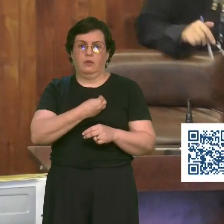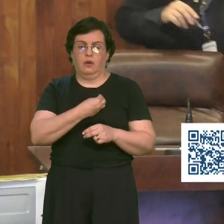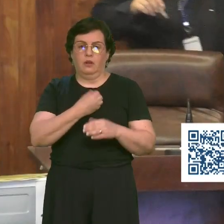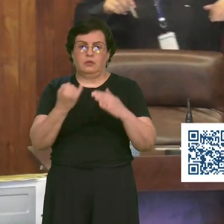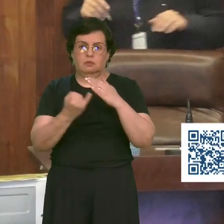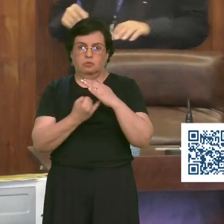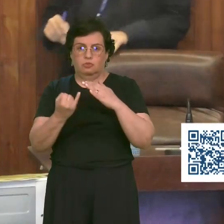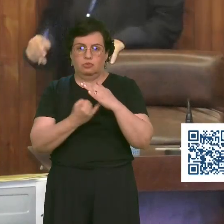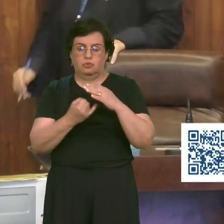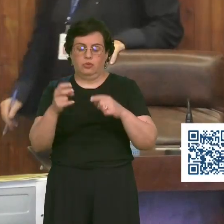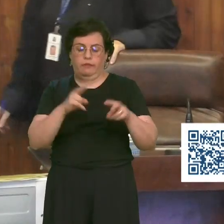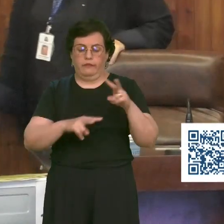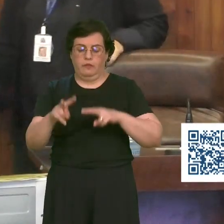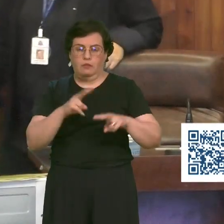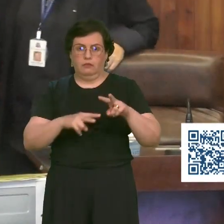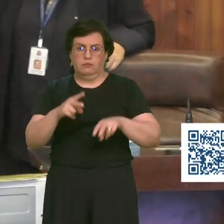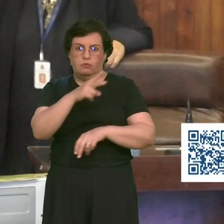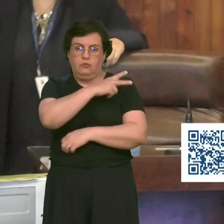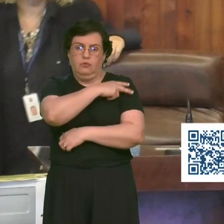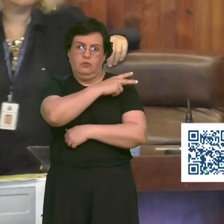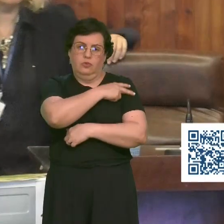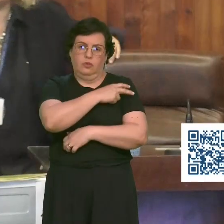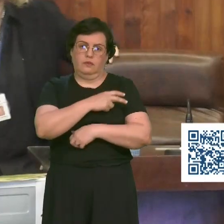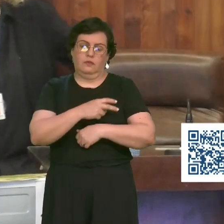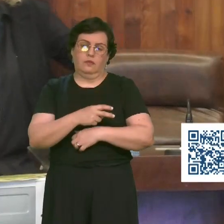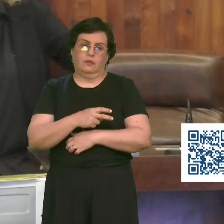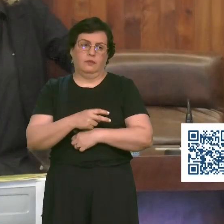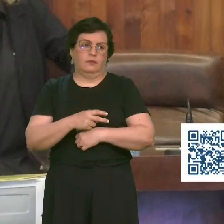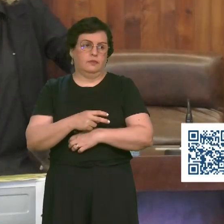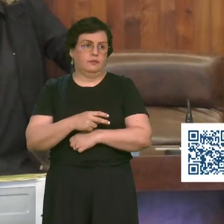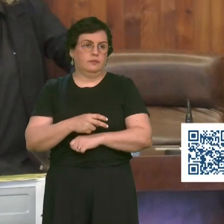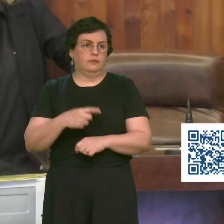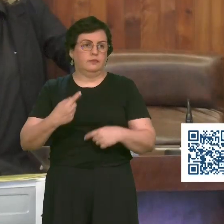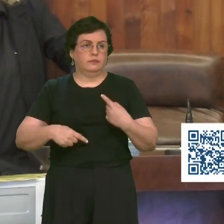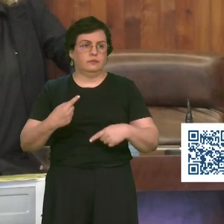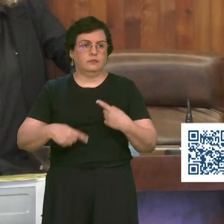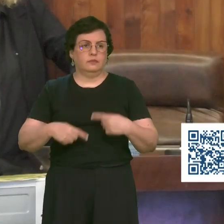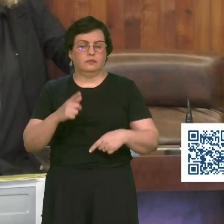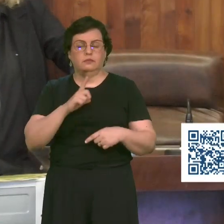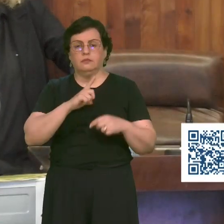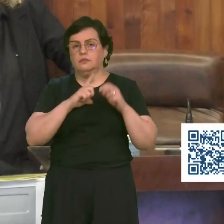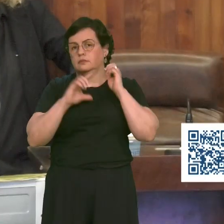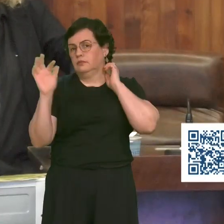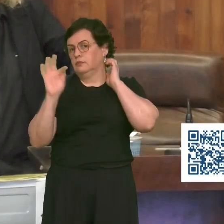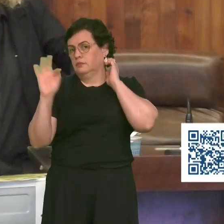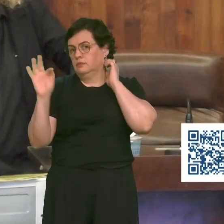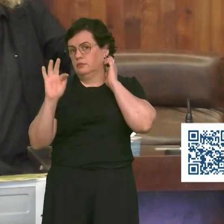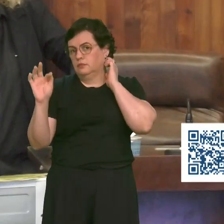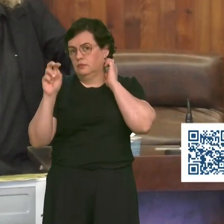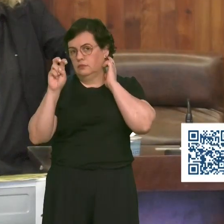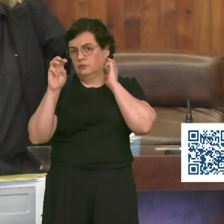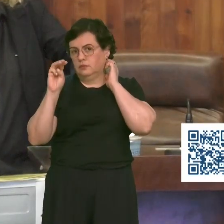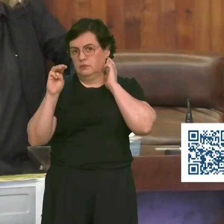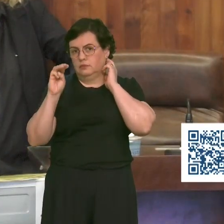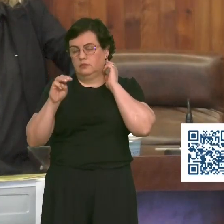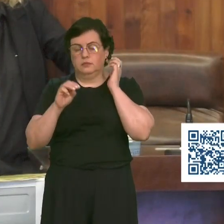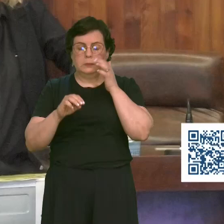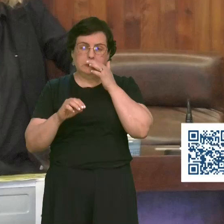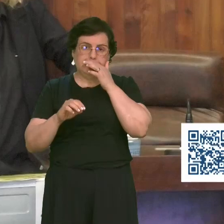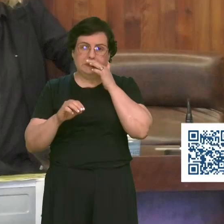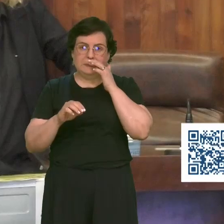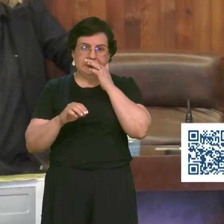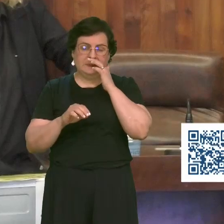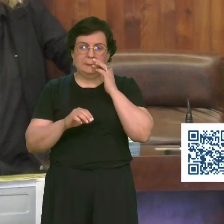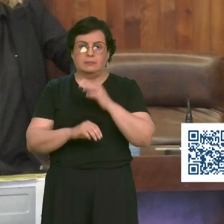e fiscalização do chefe de instrução em discussão requerimento escrito Vereador autor agente Federal Júnior